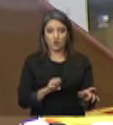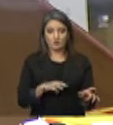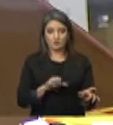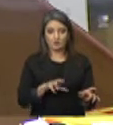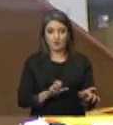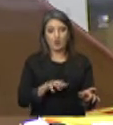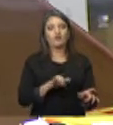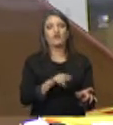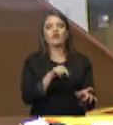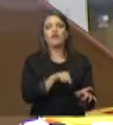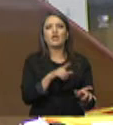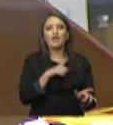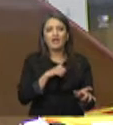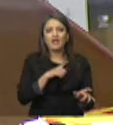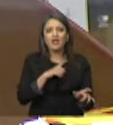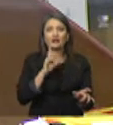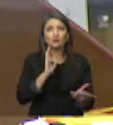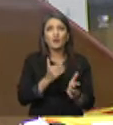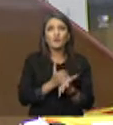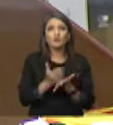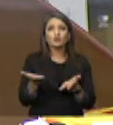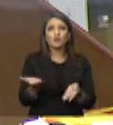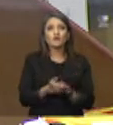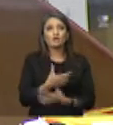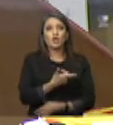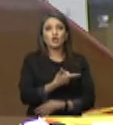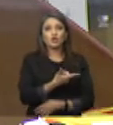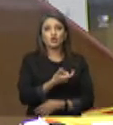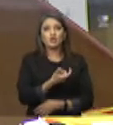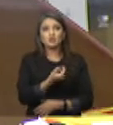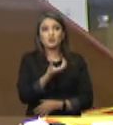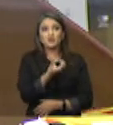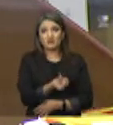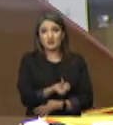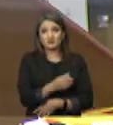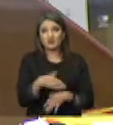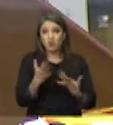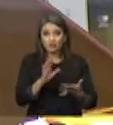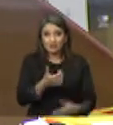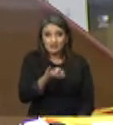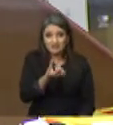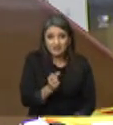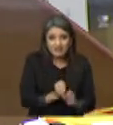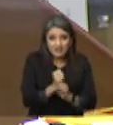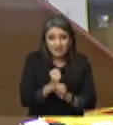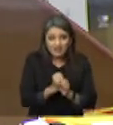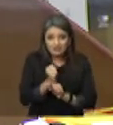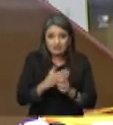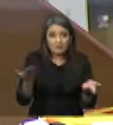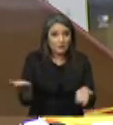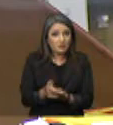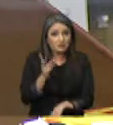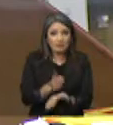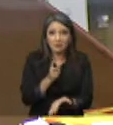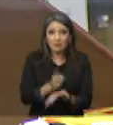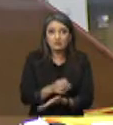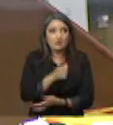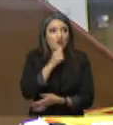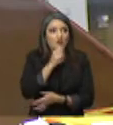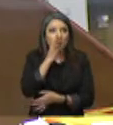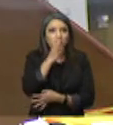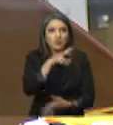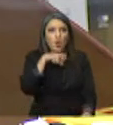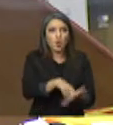uma legado ato culposo desde 2006 ou seja está 16 anos responder na estação sem jamais ter sofrido nenhuma